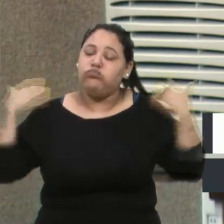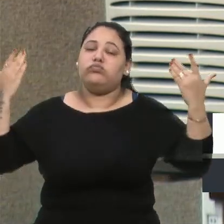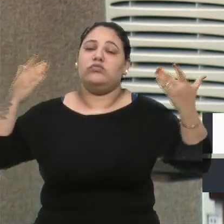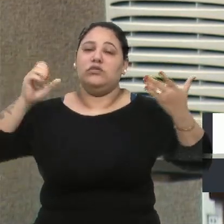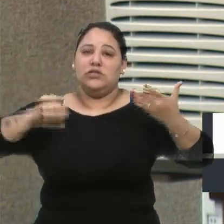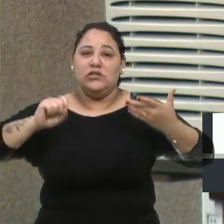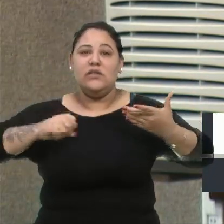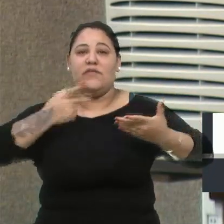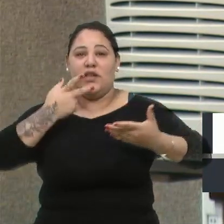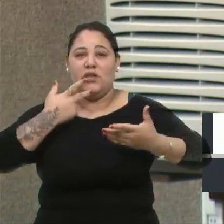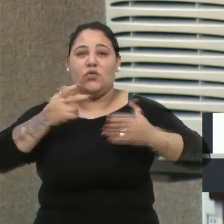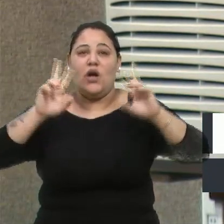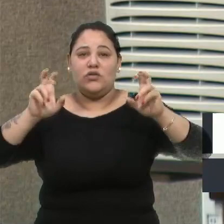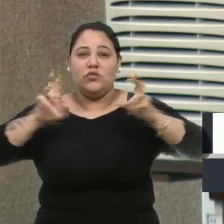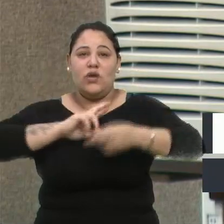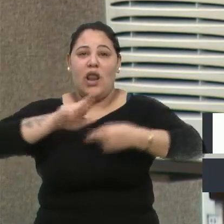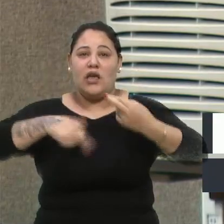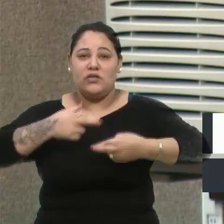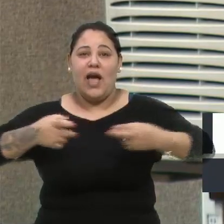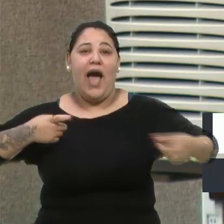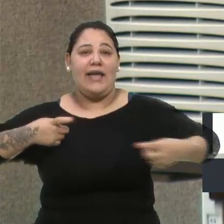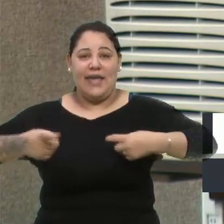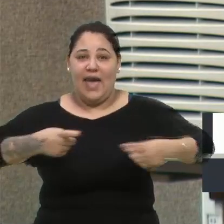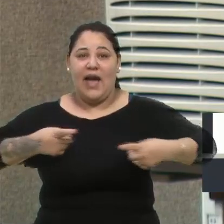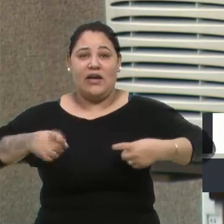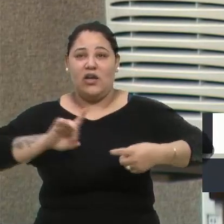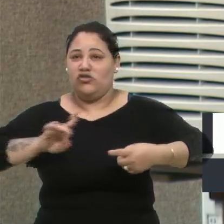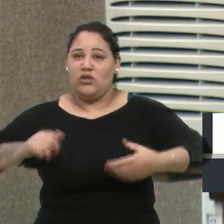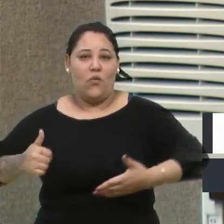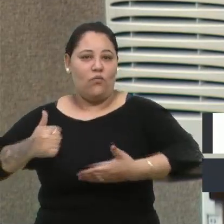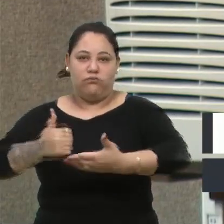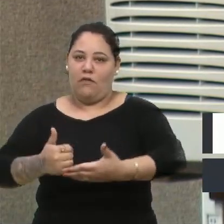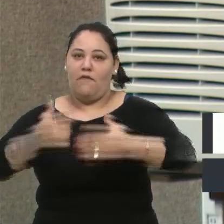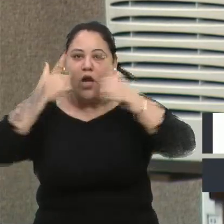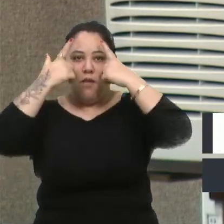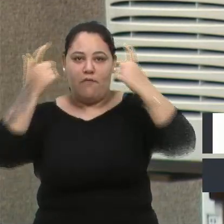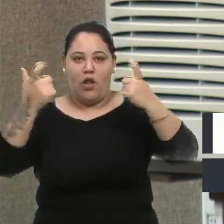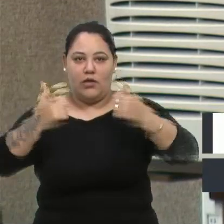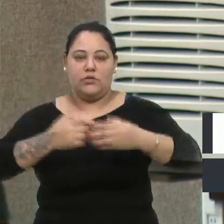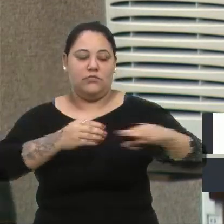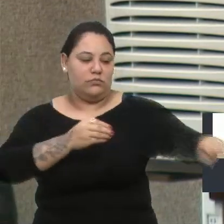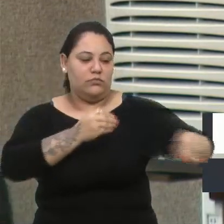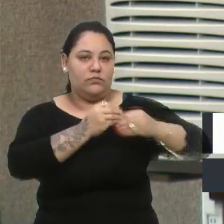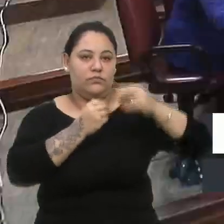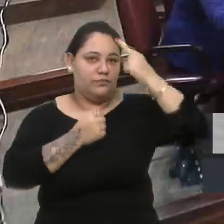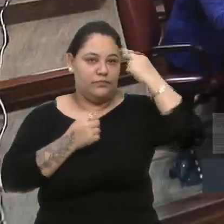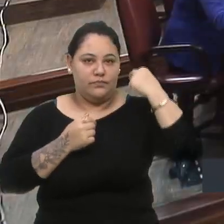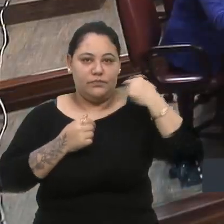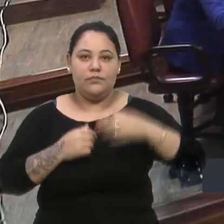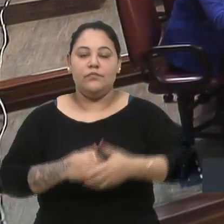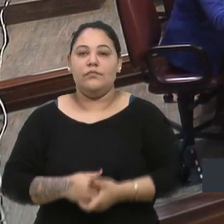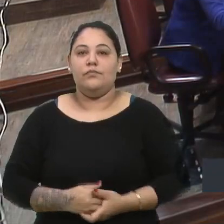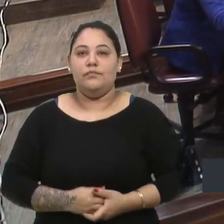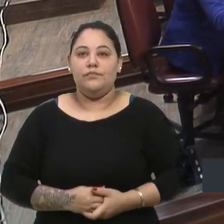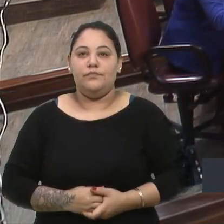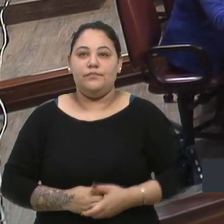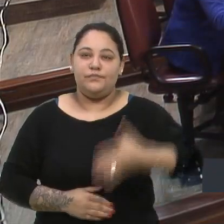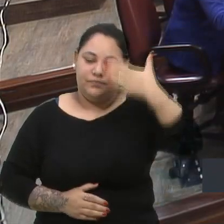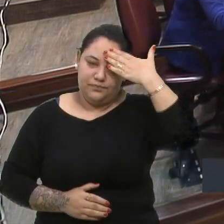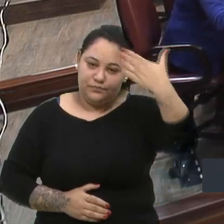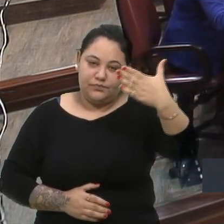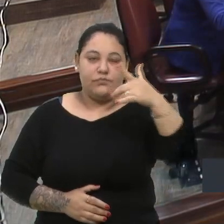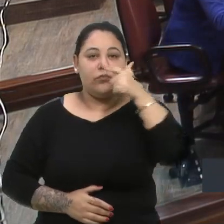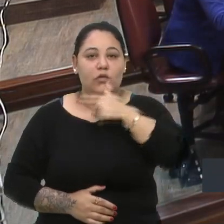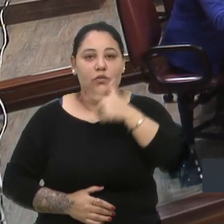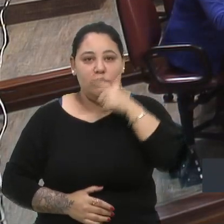se fala em guerra e a gente não defende, em hipótese alguma, a violência. Sua parte, vereador. Obrigado, vereador Lucas. A Câmara